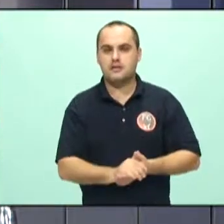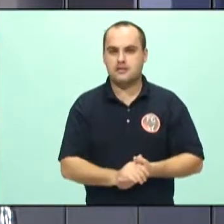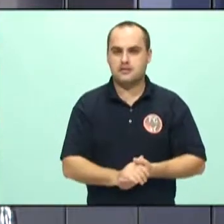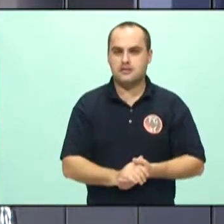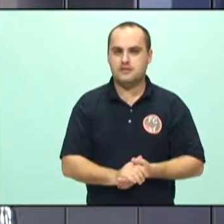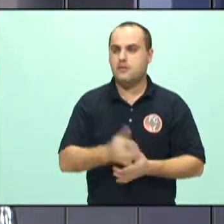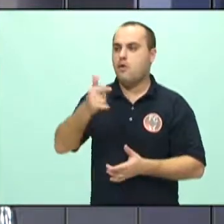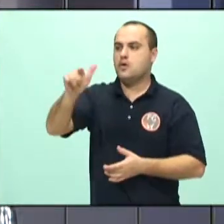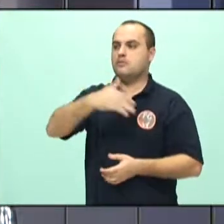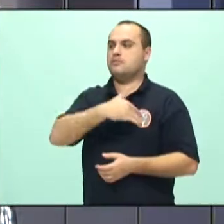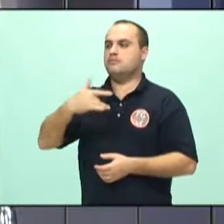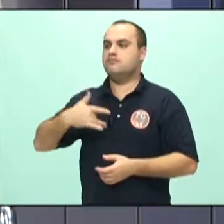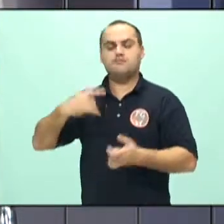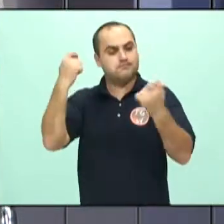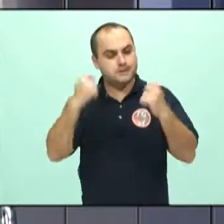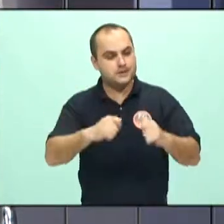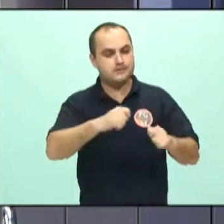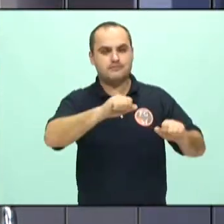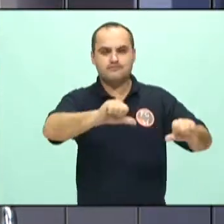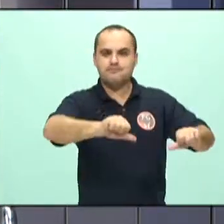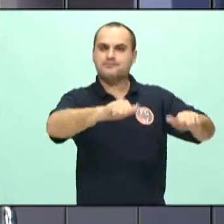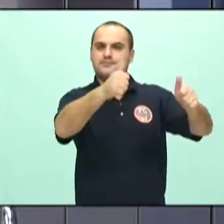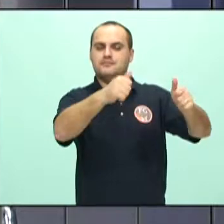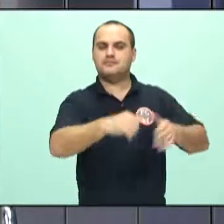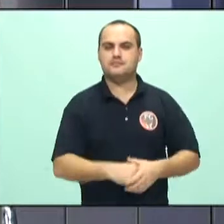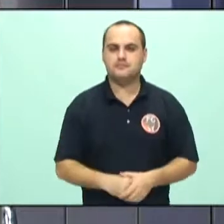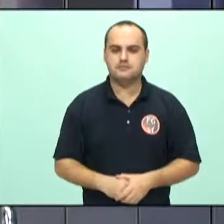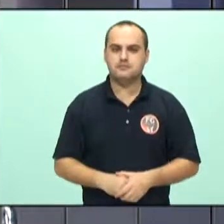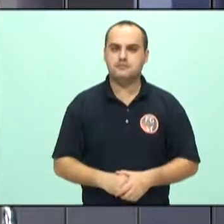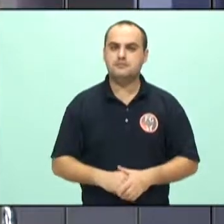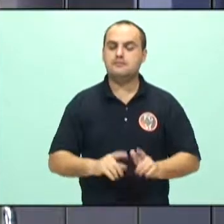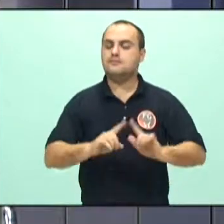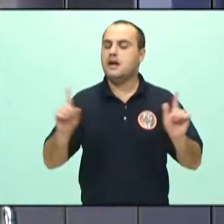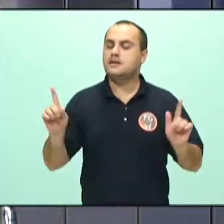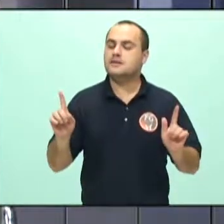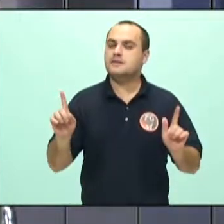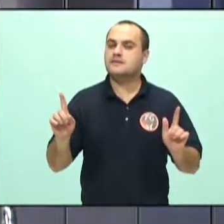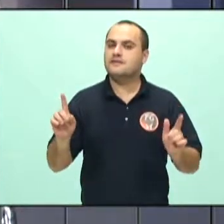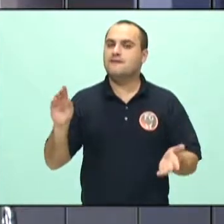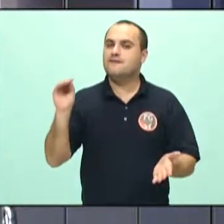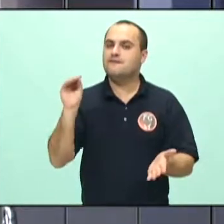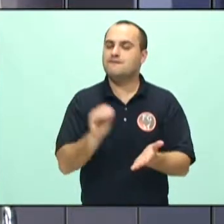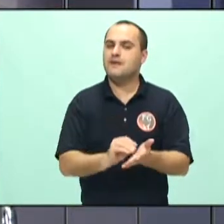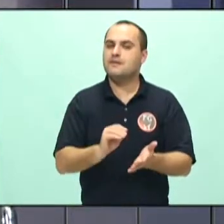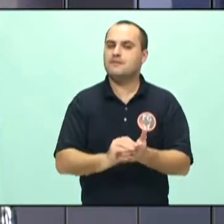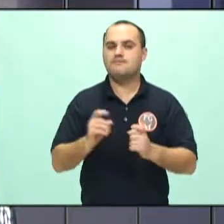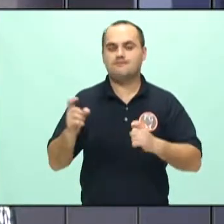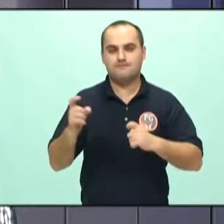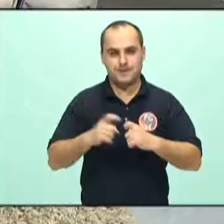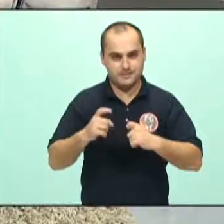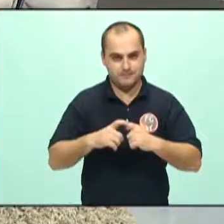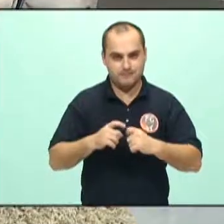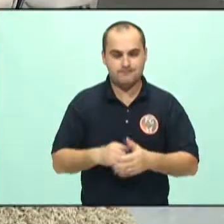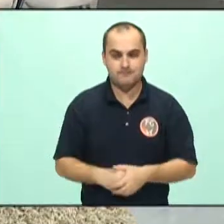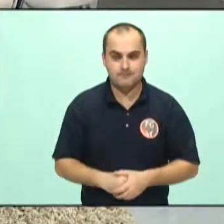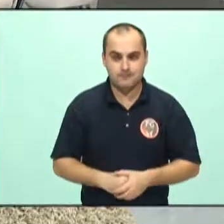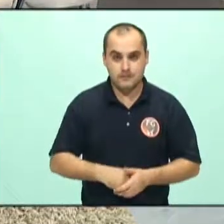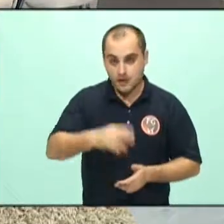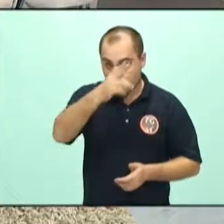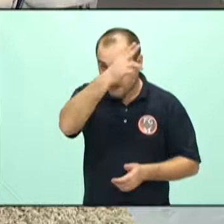precisa melhorar. Mas o fato mais grave é falta de médicos. Fica difícil aceitar uma cidade que tem um prefeito que é